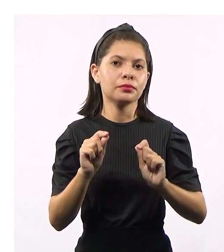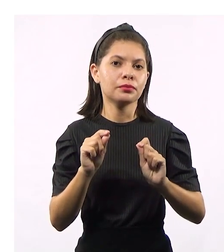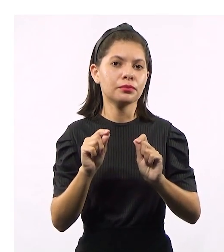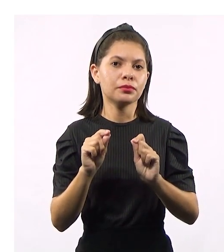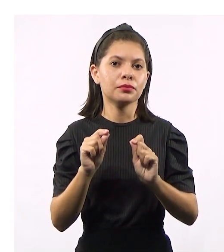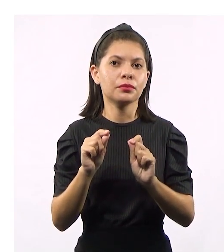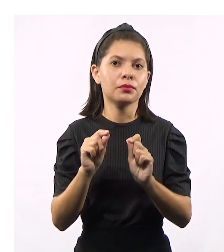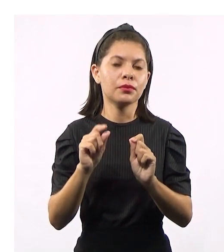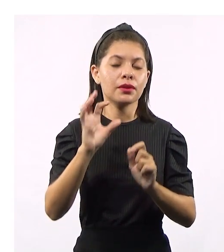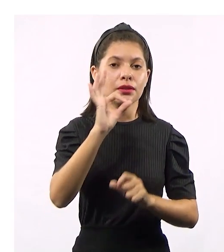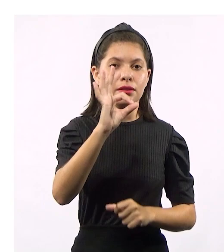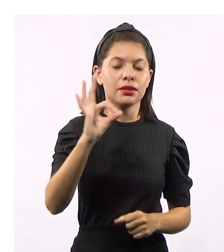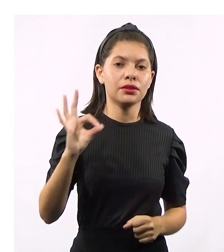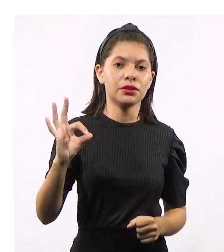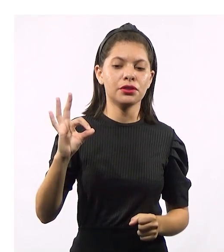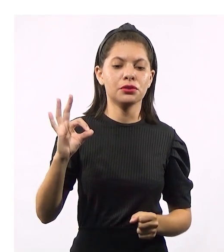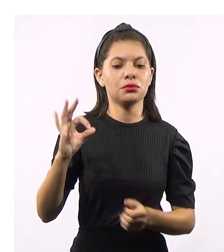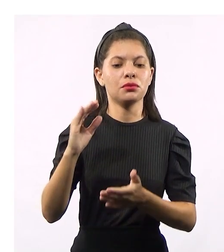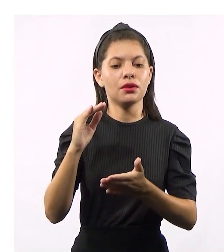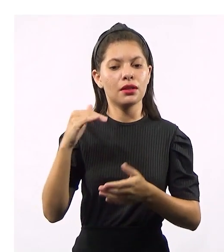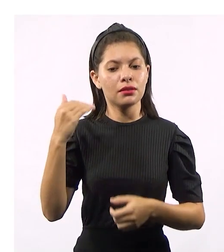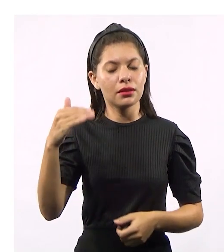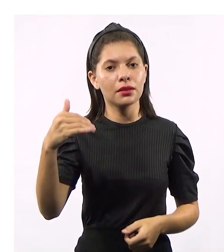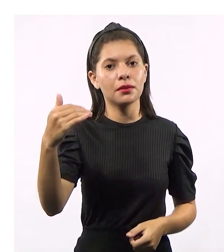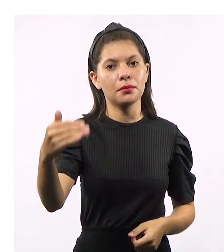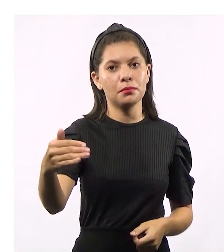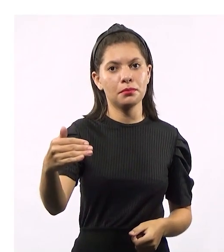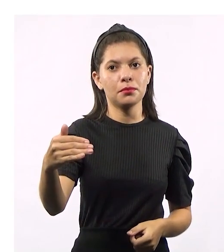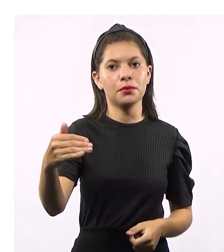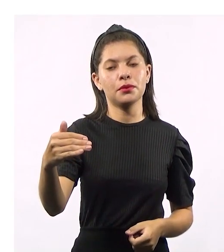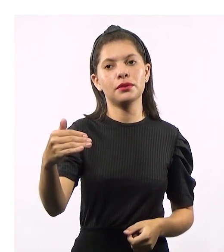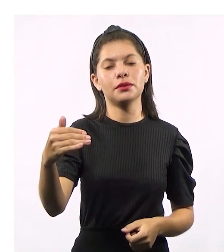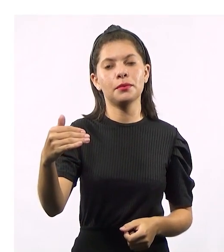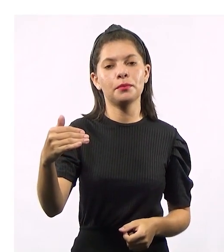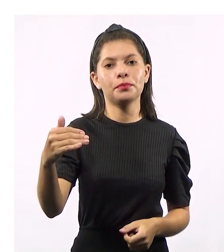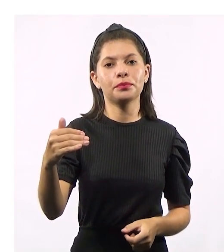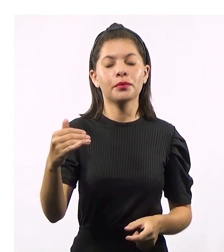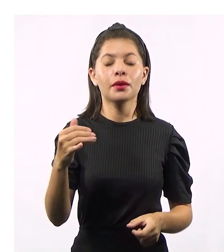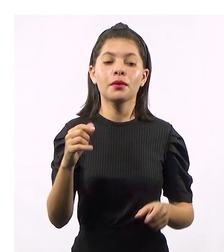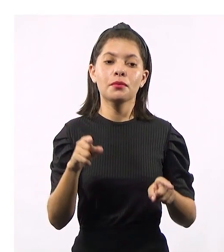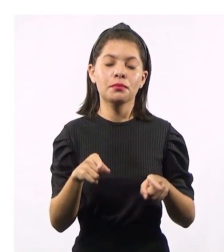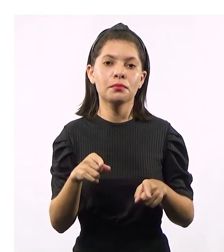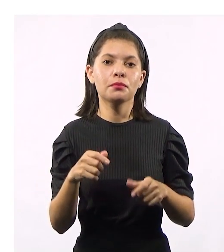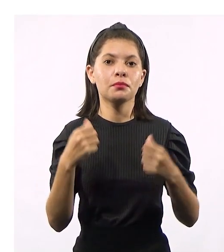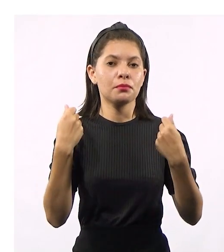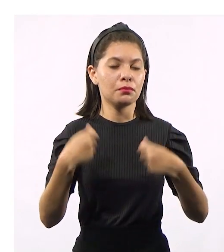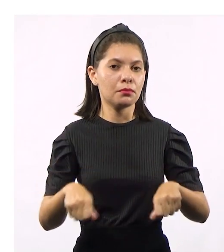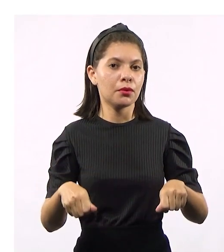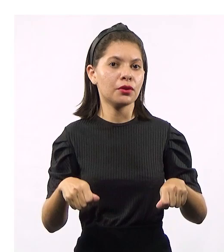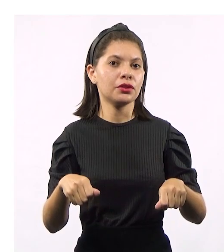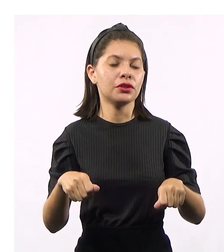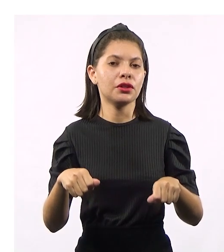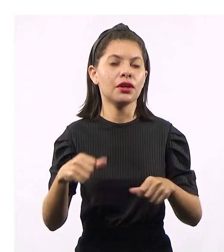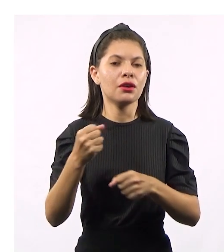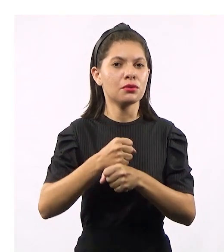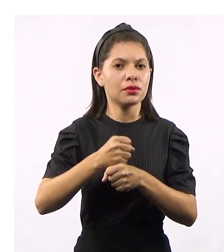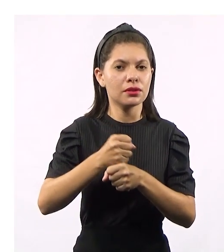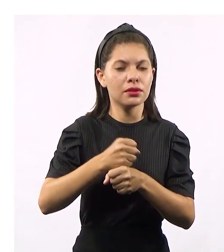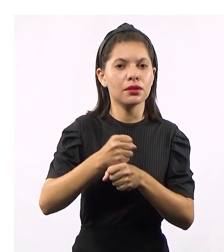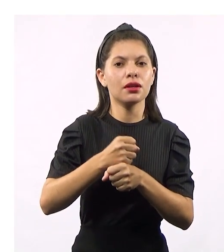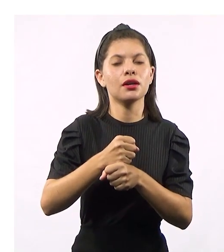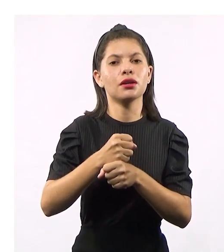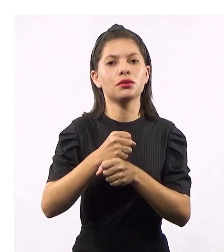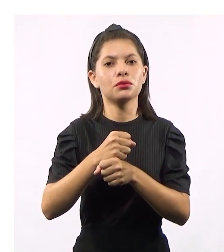tratamento estatístico posterior, por exemplo, com as medidas de posição e dispersão. Eu posso mensurar a média de anos